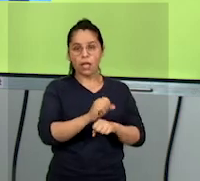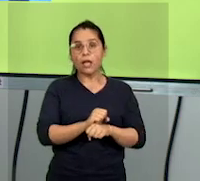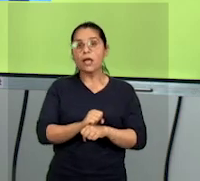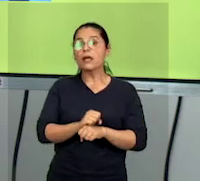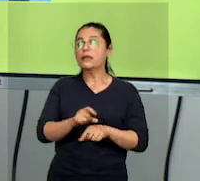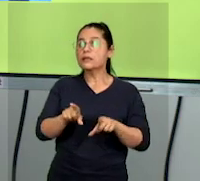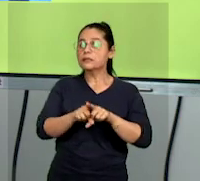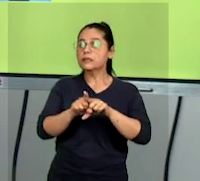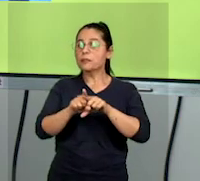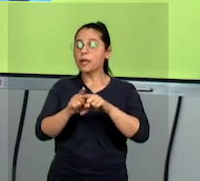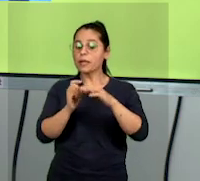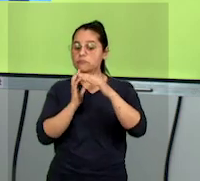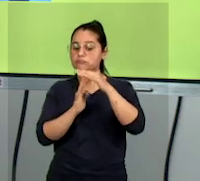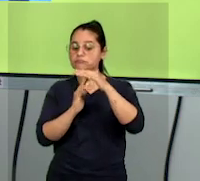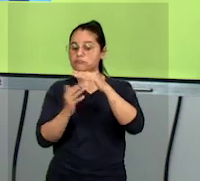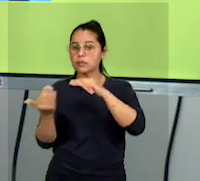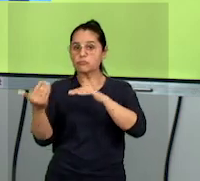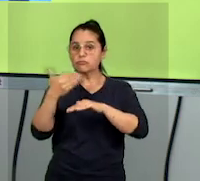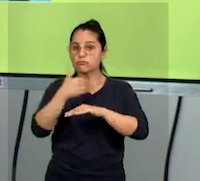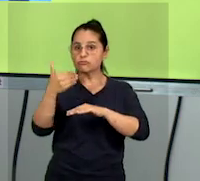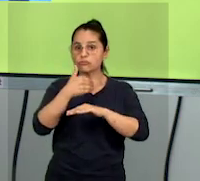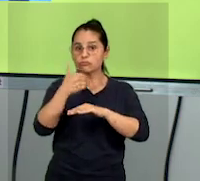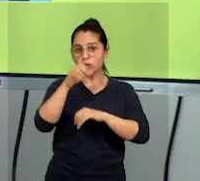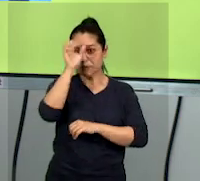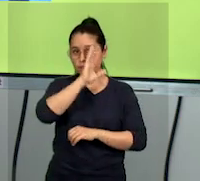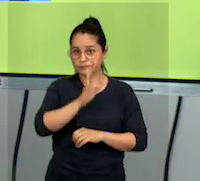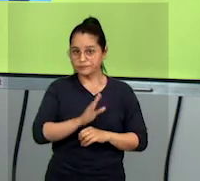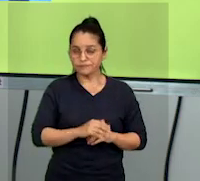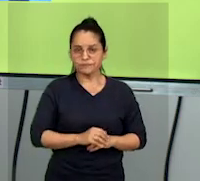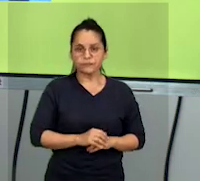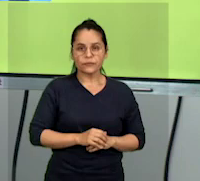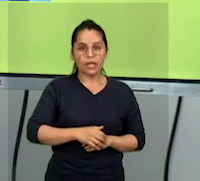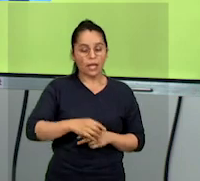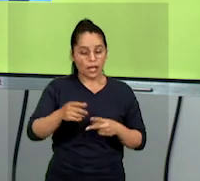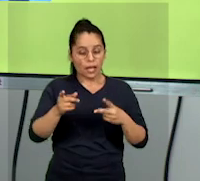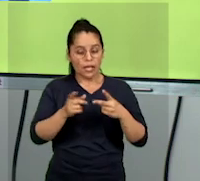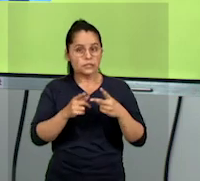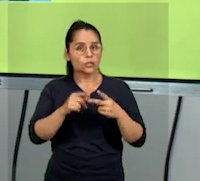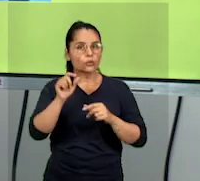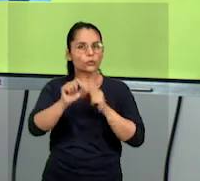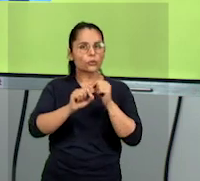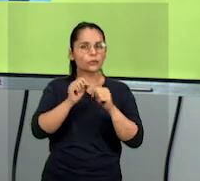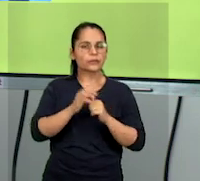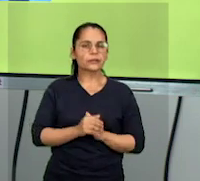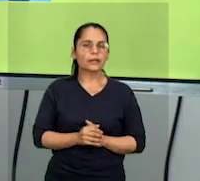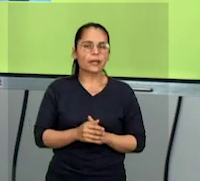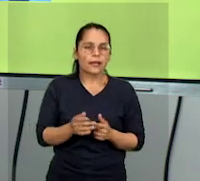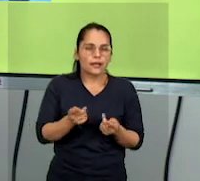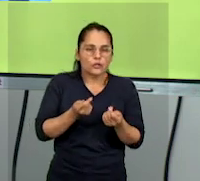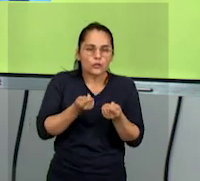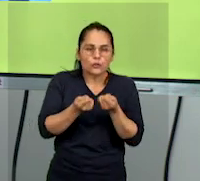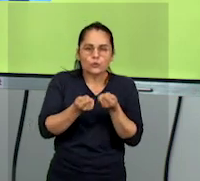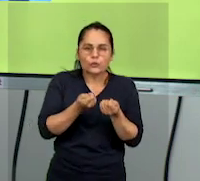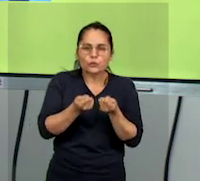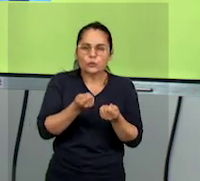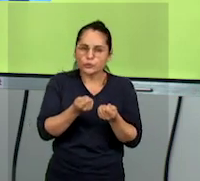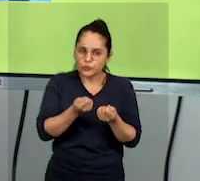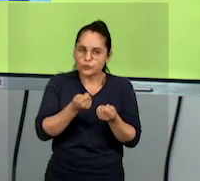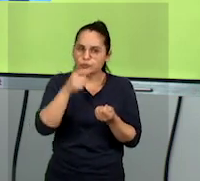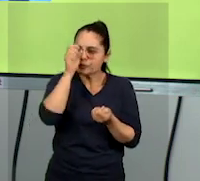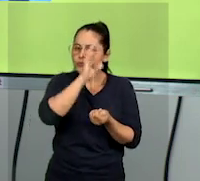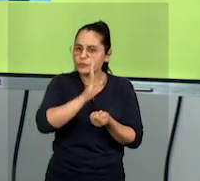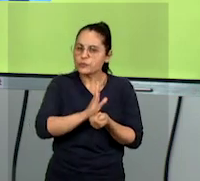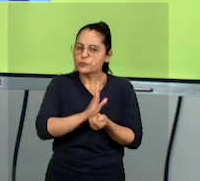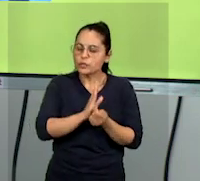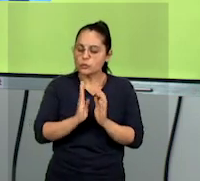de migração de populações para cá. A segunda questão é a questão da economia. A economia